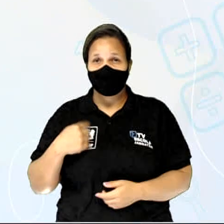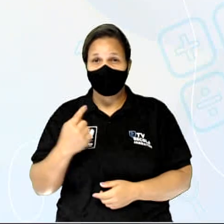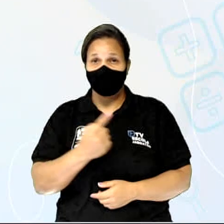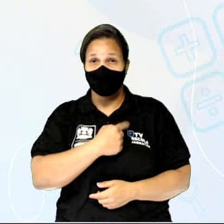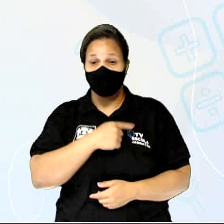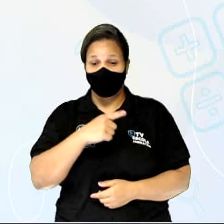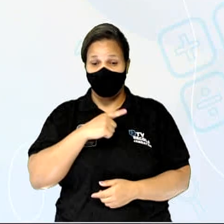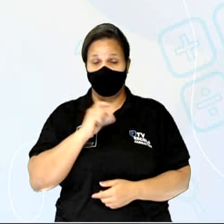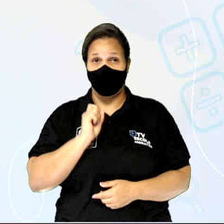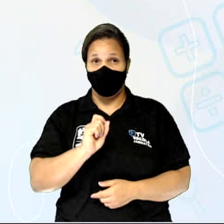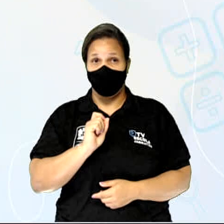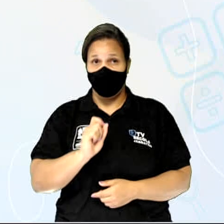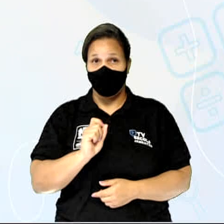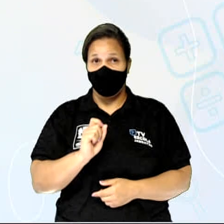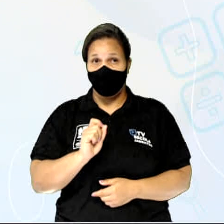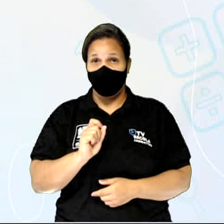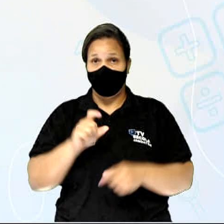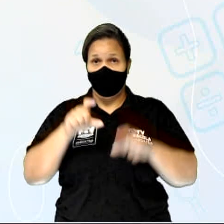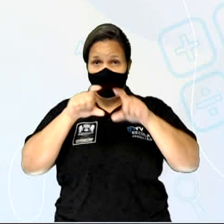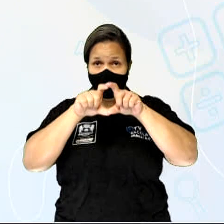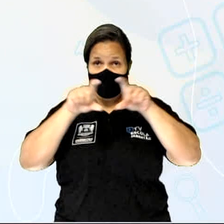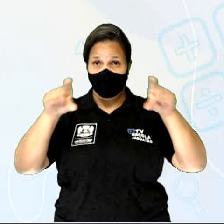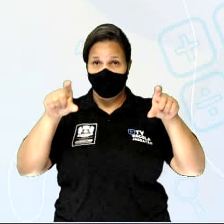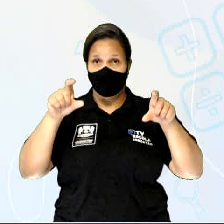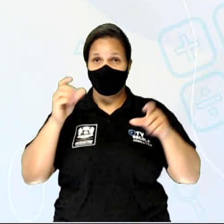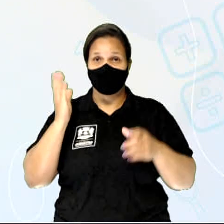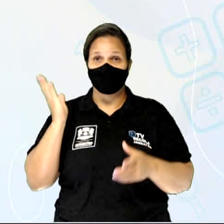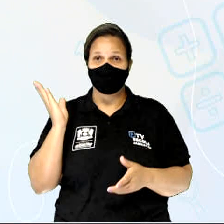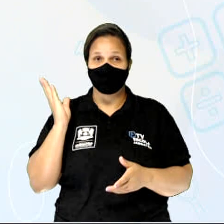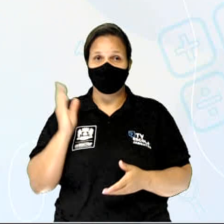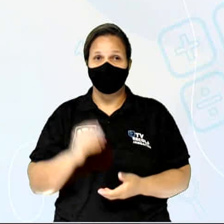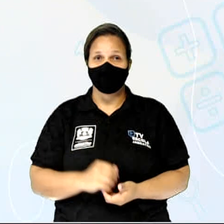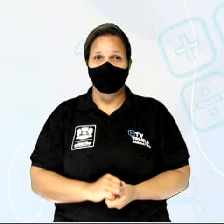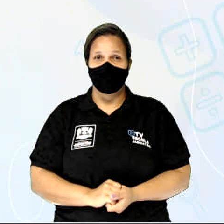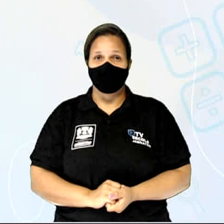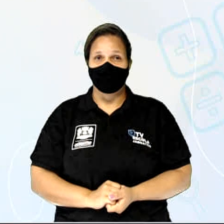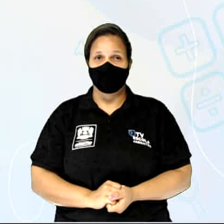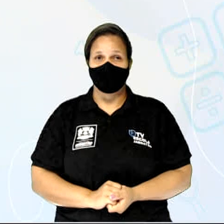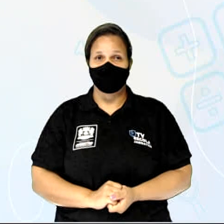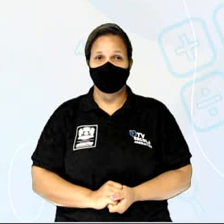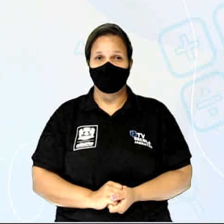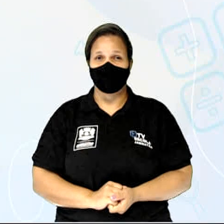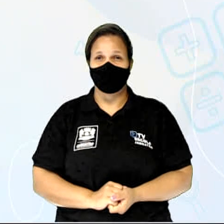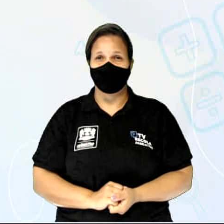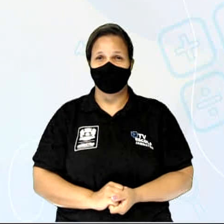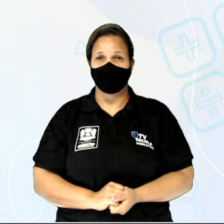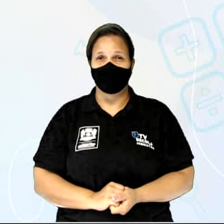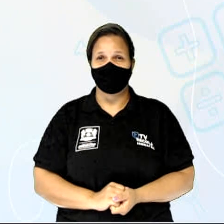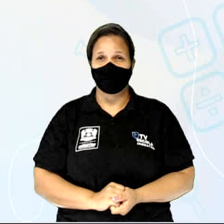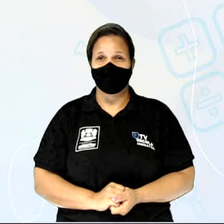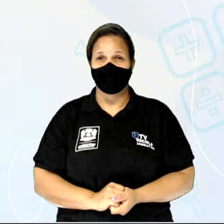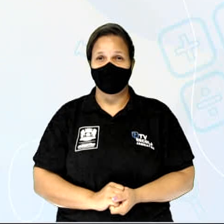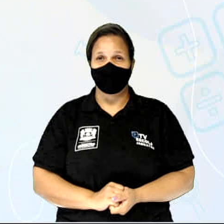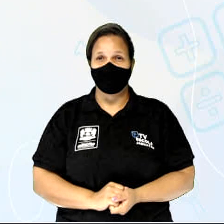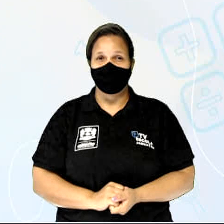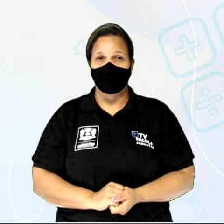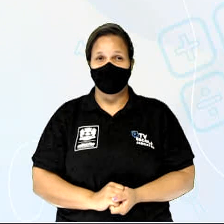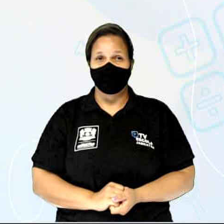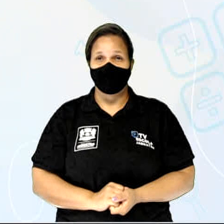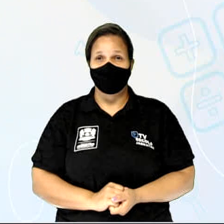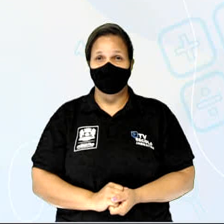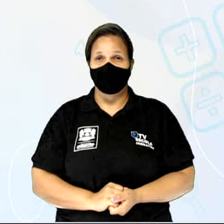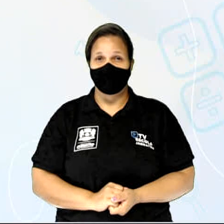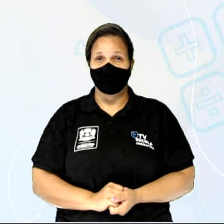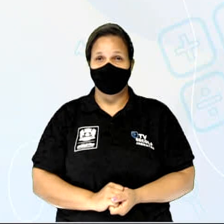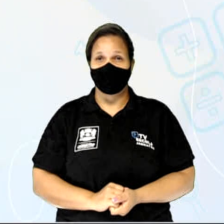a seguinte sentença. If the car doesn't work, she will, e daí eu tenho aí um espaço